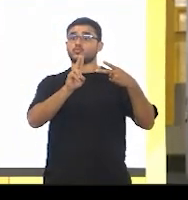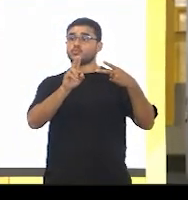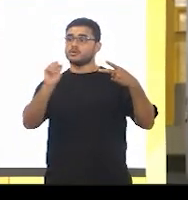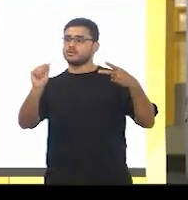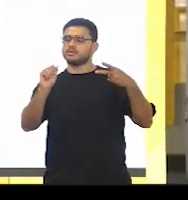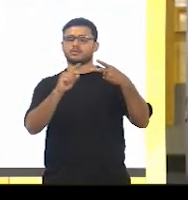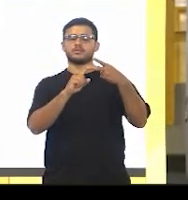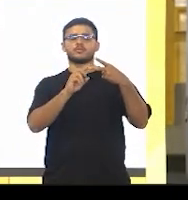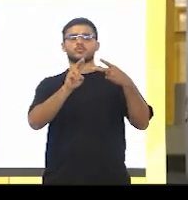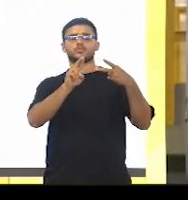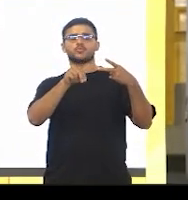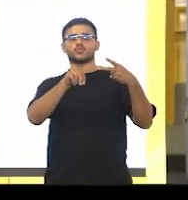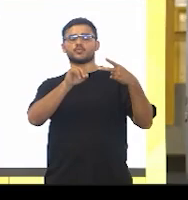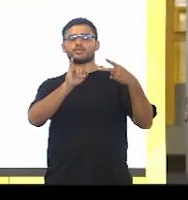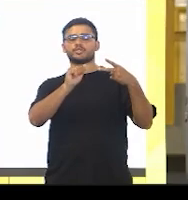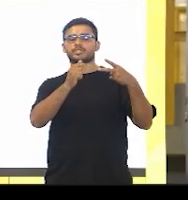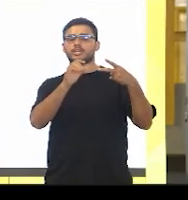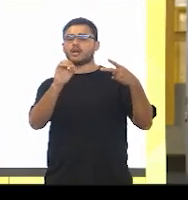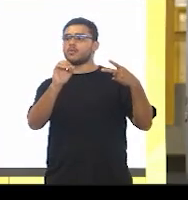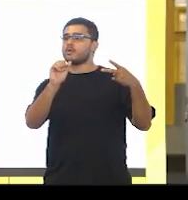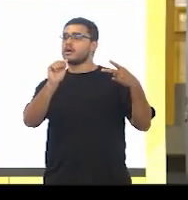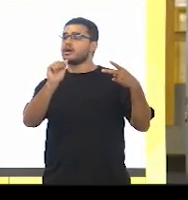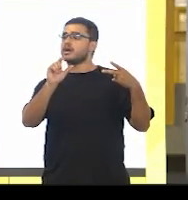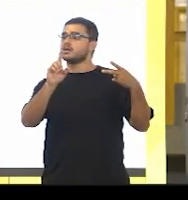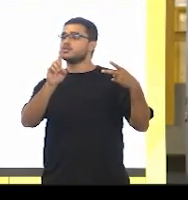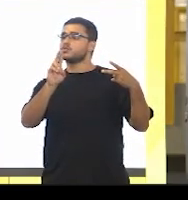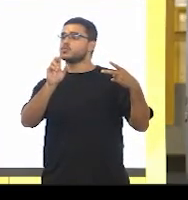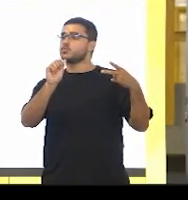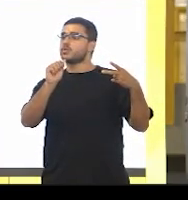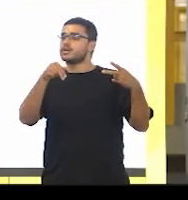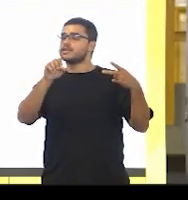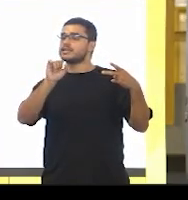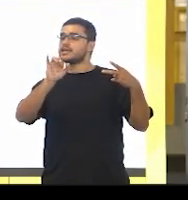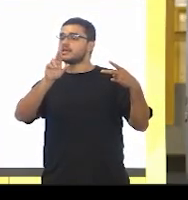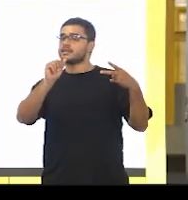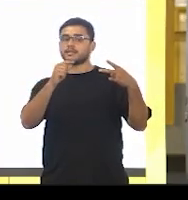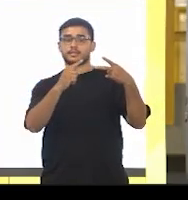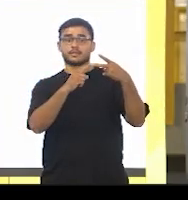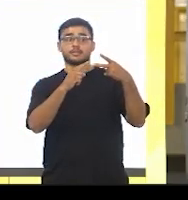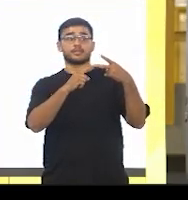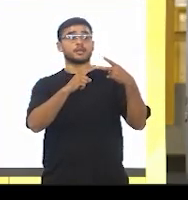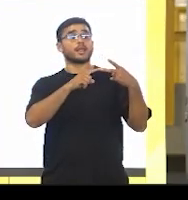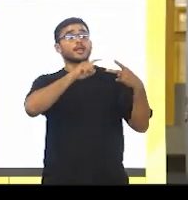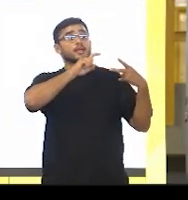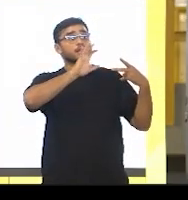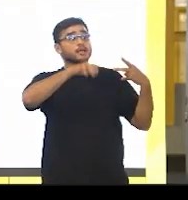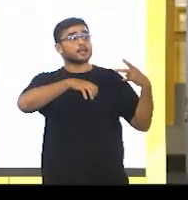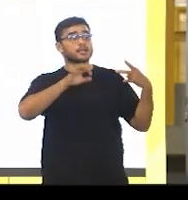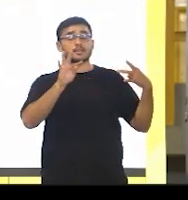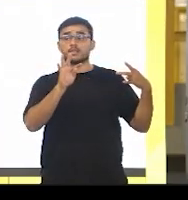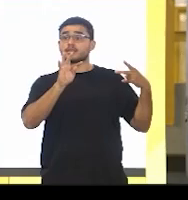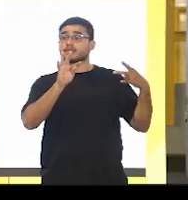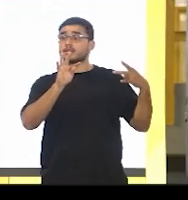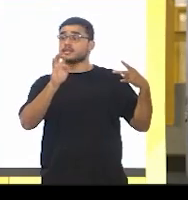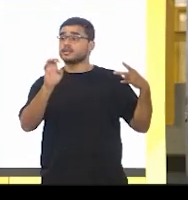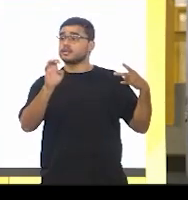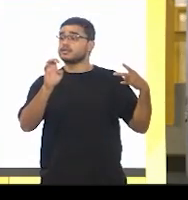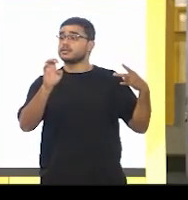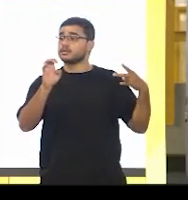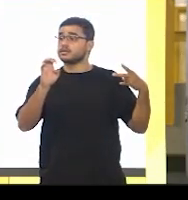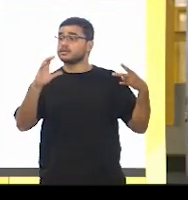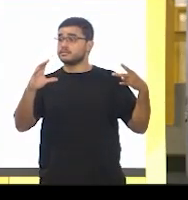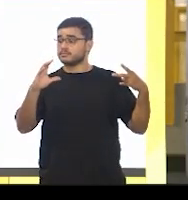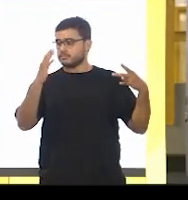aduaneira. Qual é a característica principal da união aduaneira? TEC, tarifa externa.